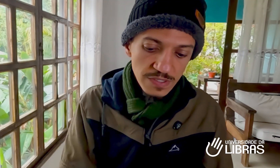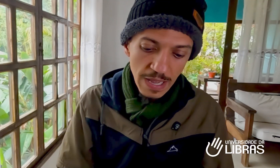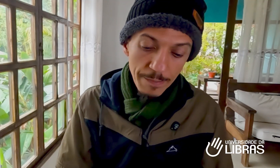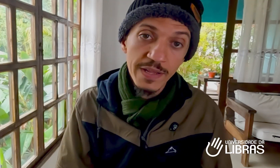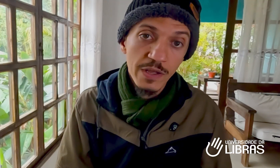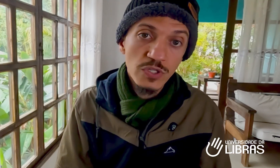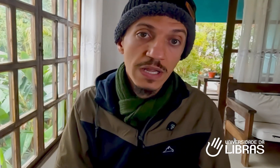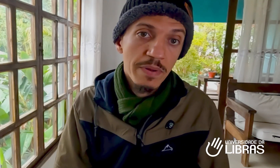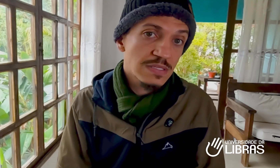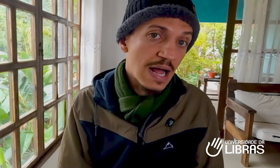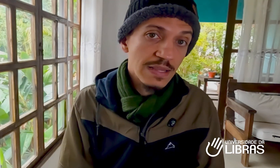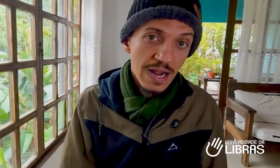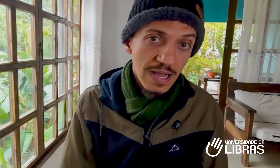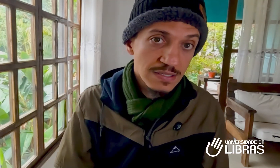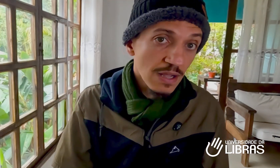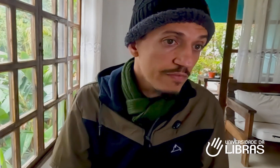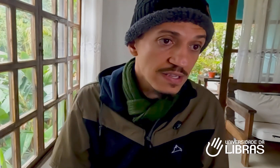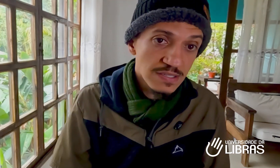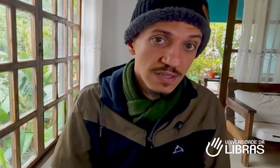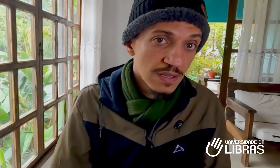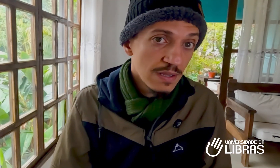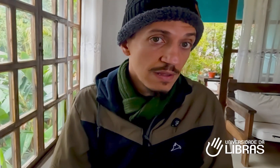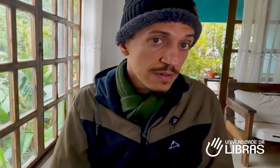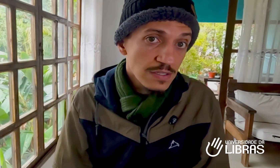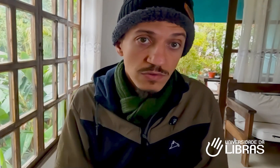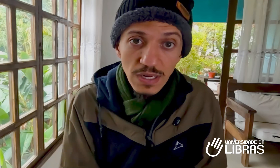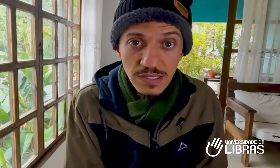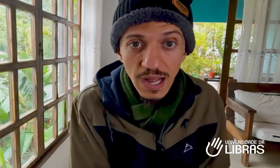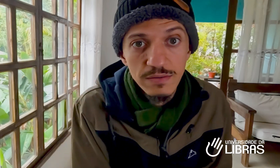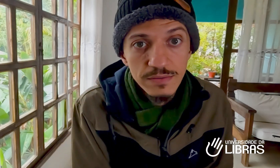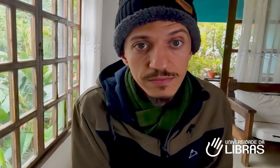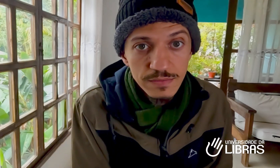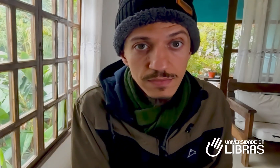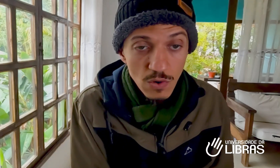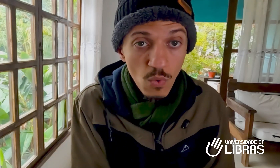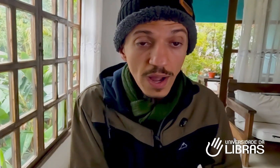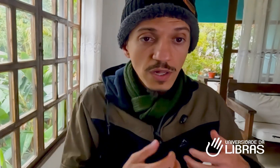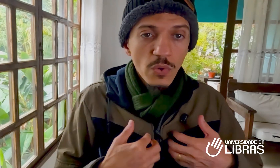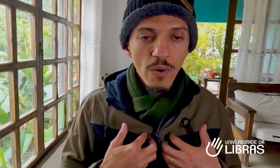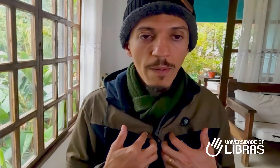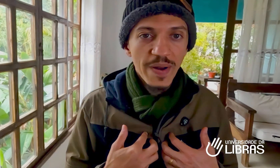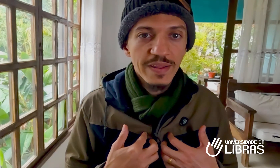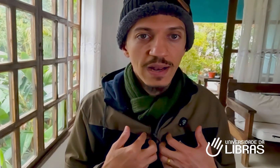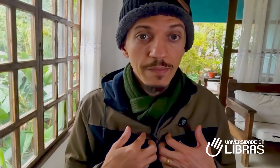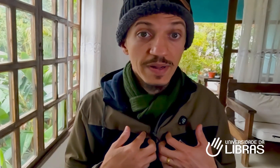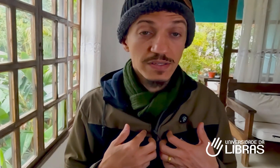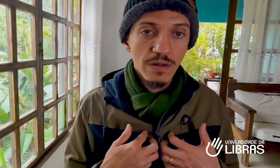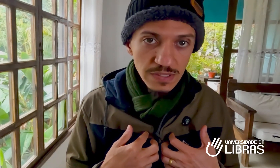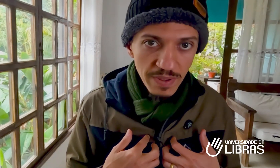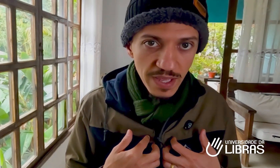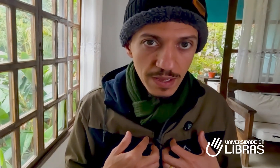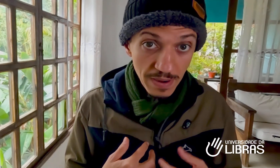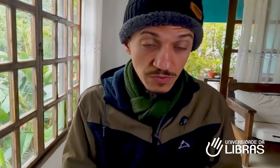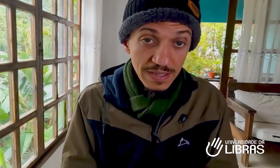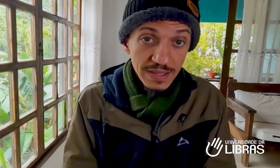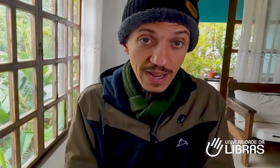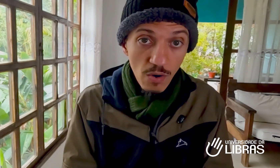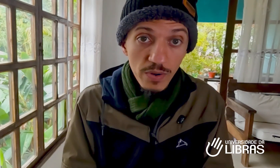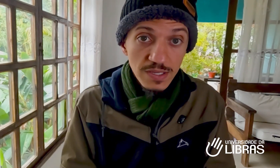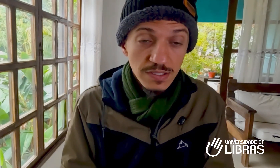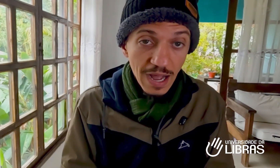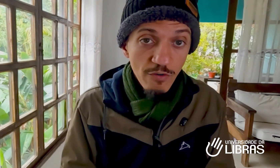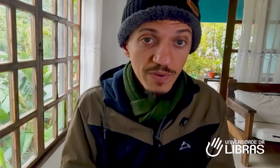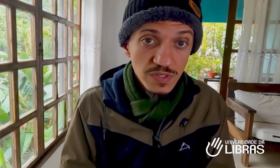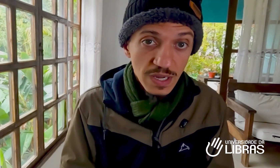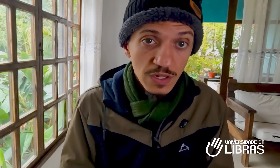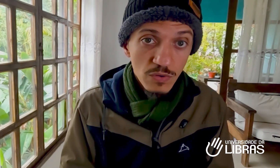que você aprendeu de Libras lá atrás, talvez está desatualizado. Quando eu aprendi a Libras, eu não sabia, mas o material